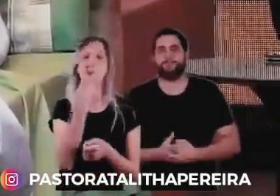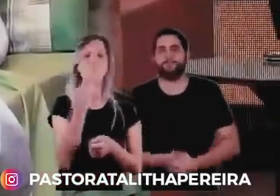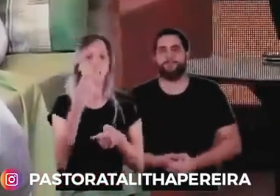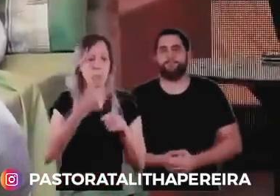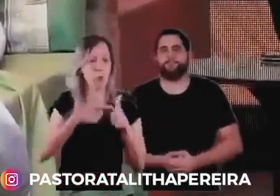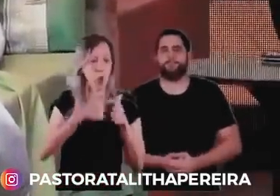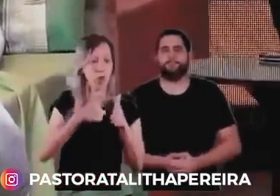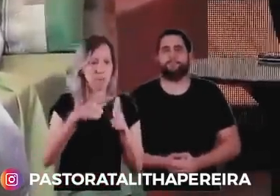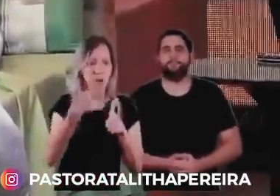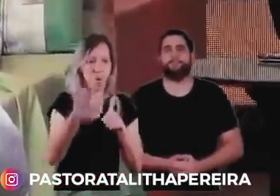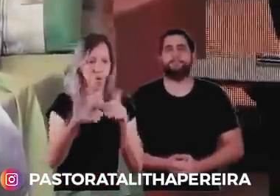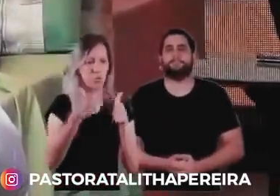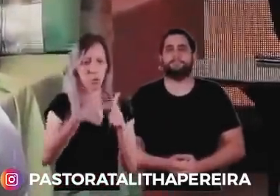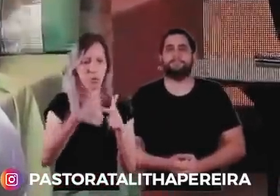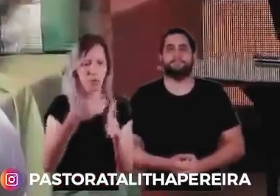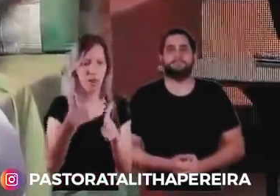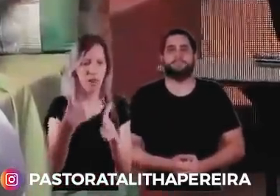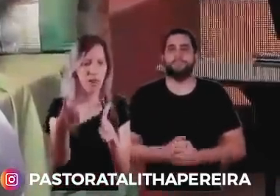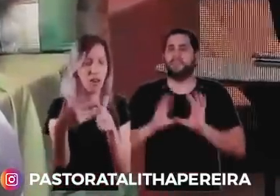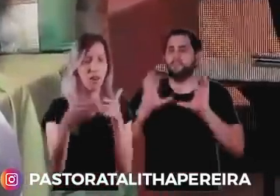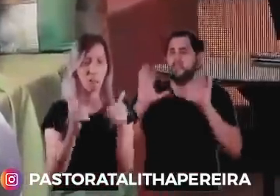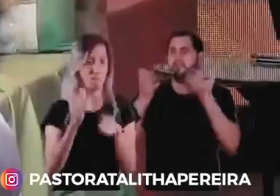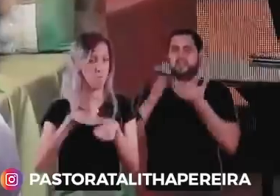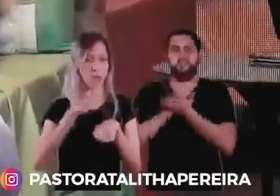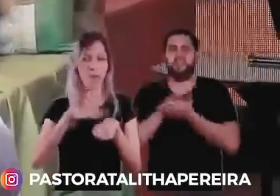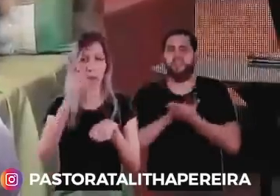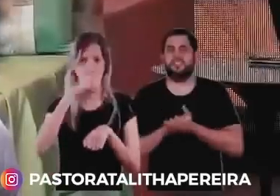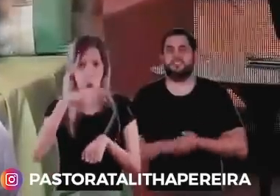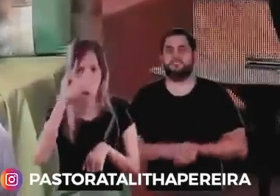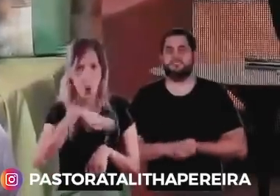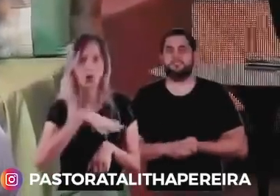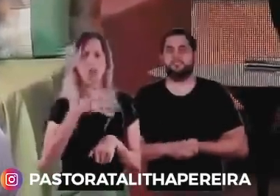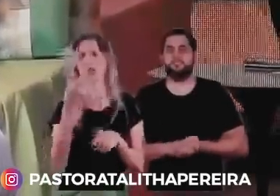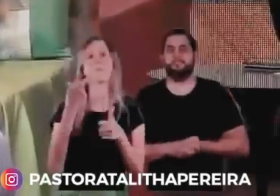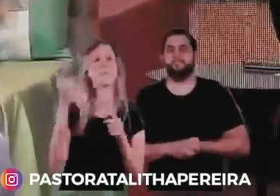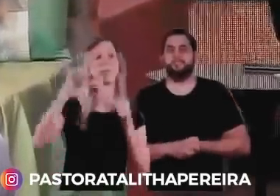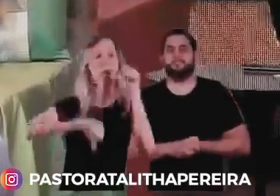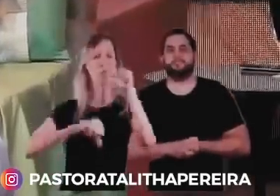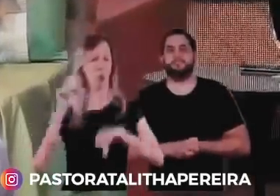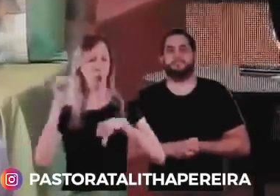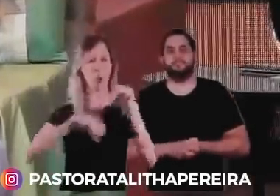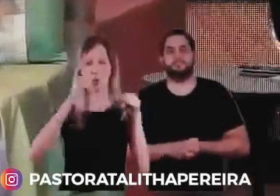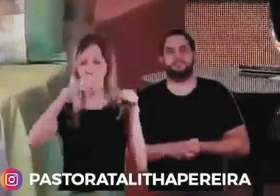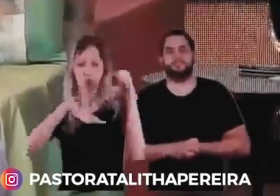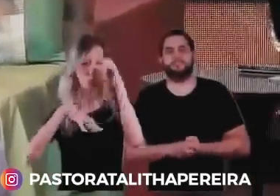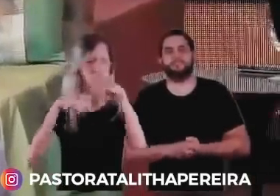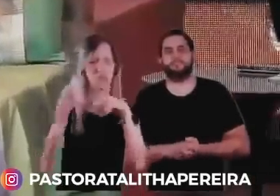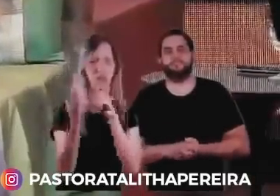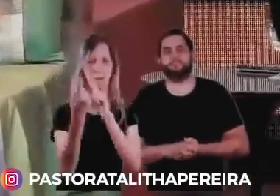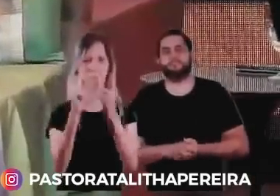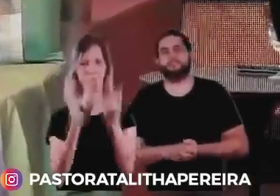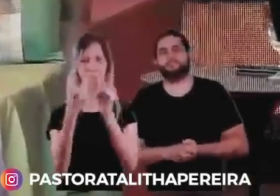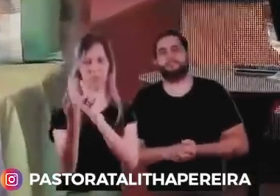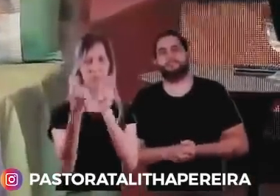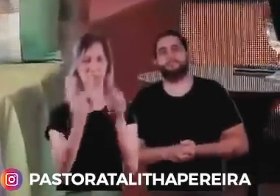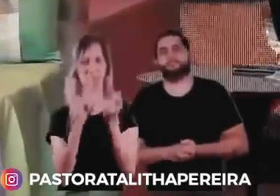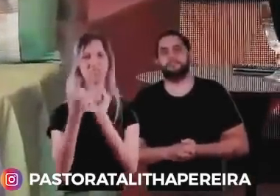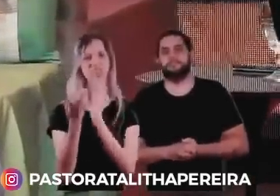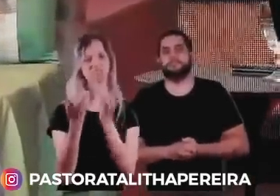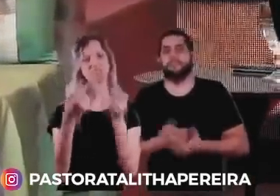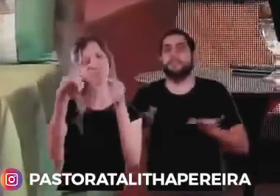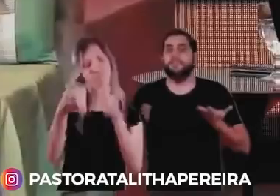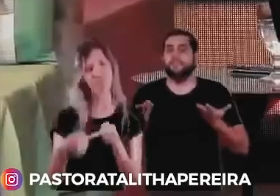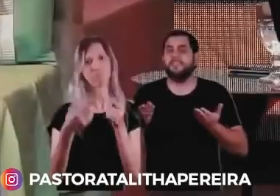abismo, um abismo chamando outro abismo. Aí não resolve. Quanto mais grosseria, o outro vem com grosseria. Quanto mais soberba, o outro vem com